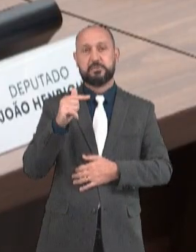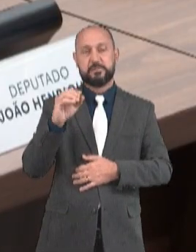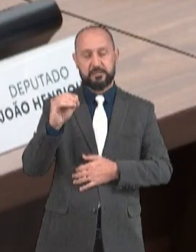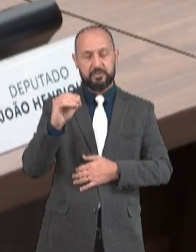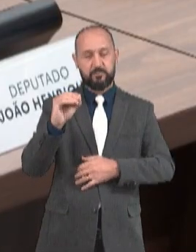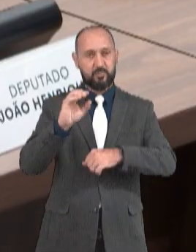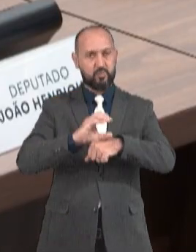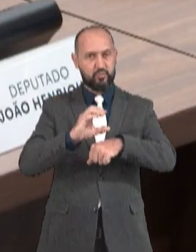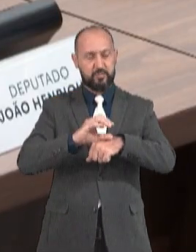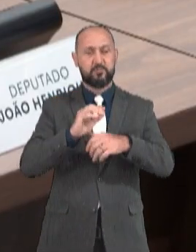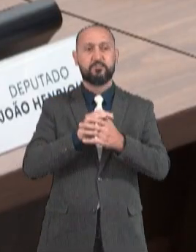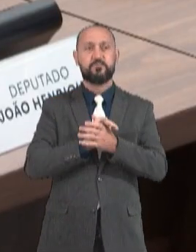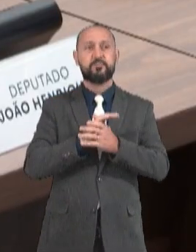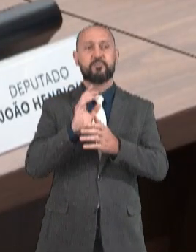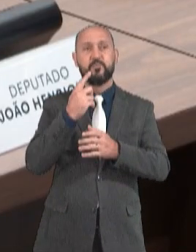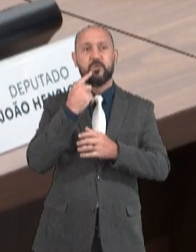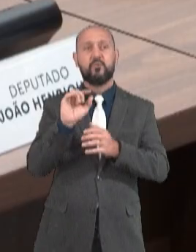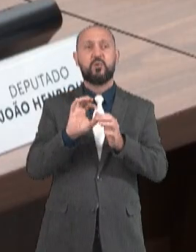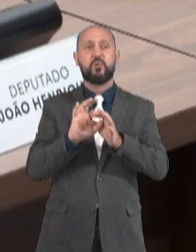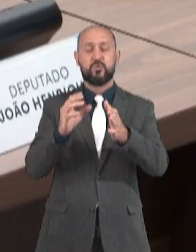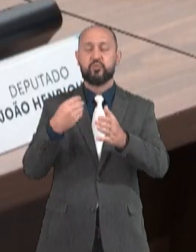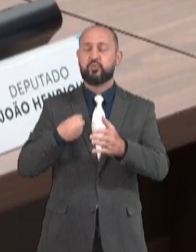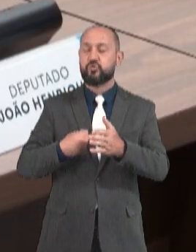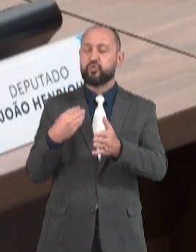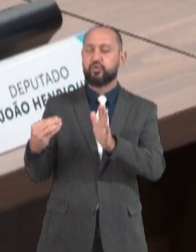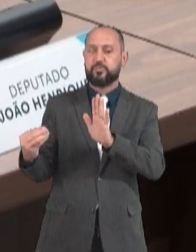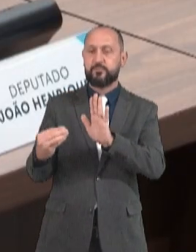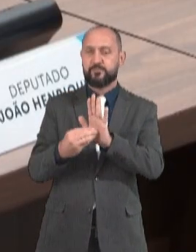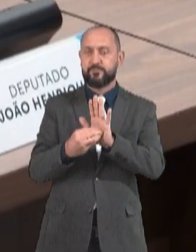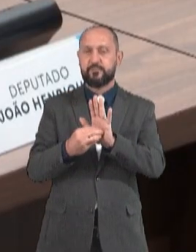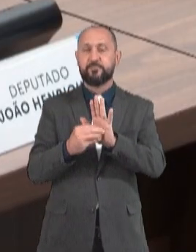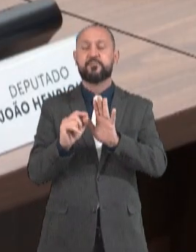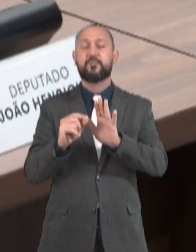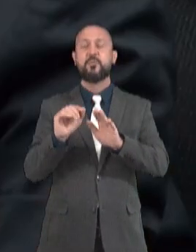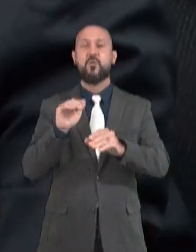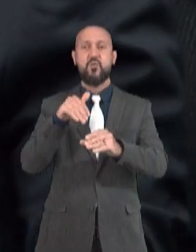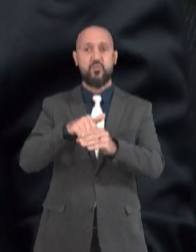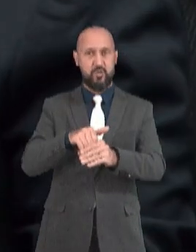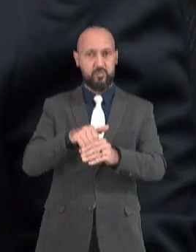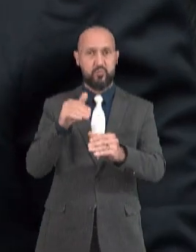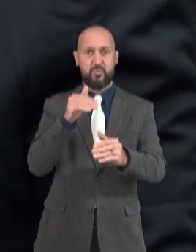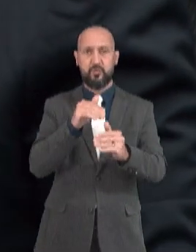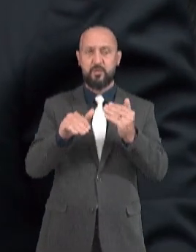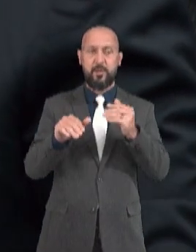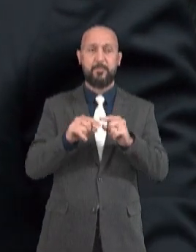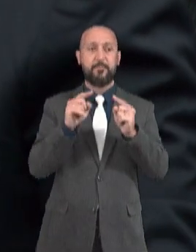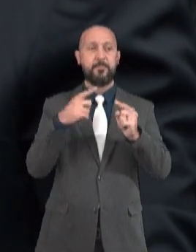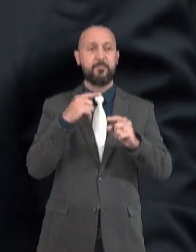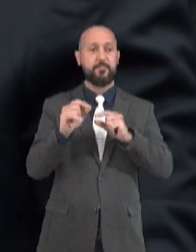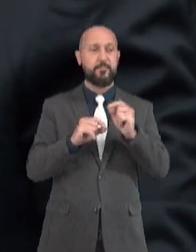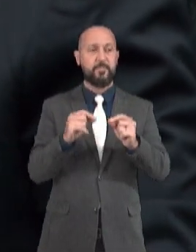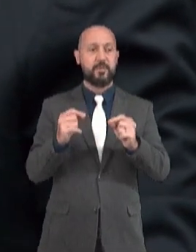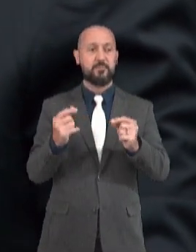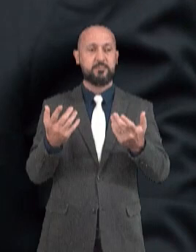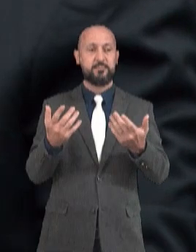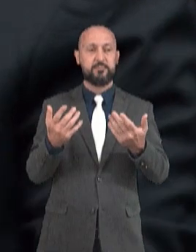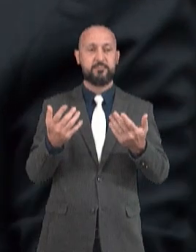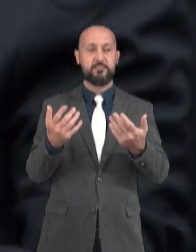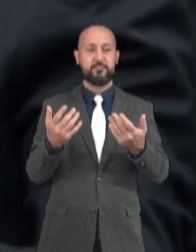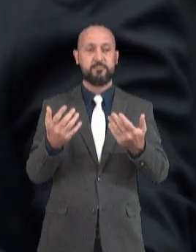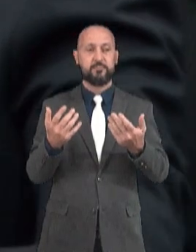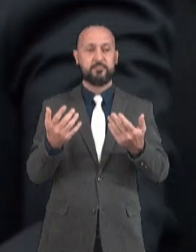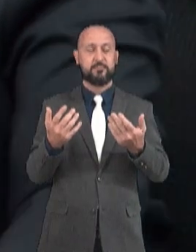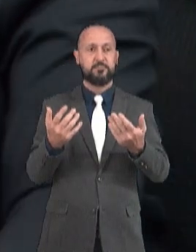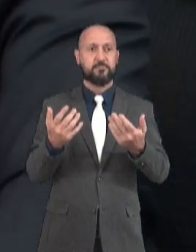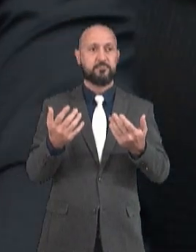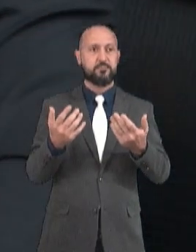da Constituição. Então, eu vou deixar registrado aqui meu voto contrário, mas as transportadoras que têm